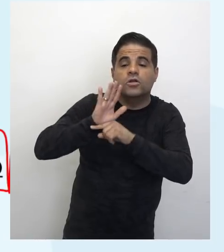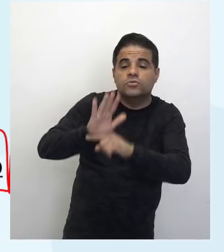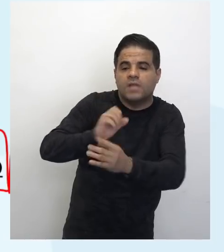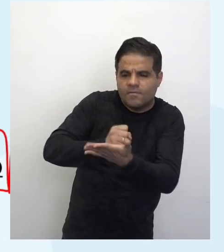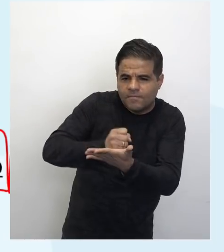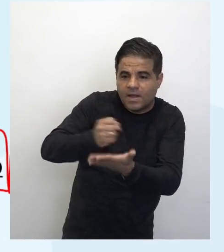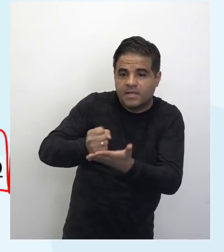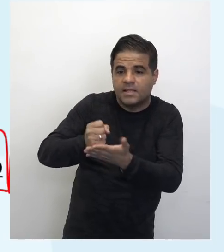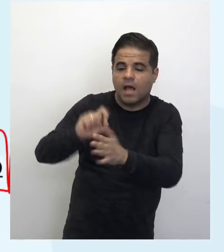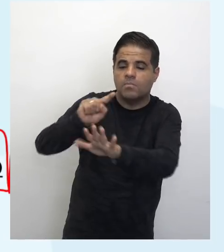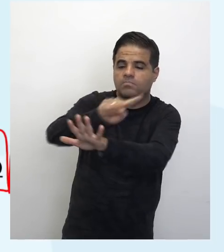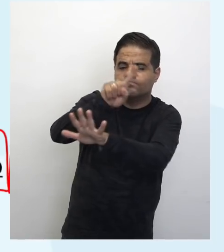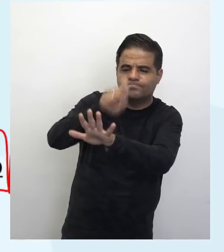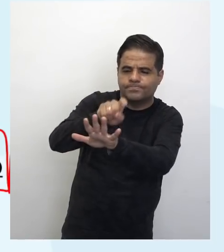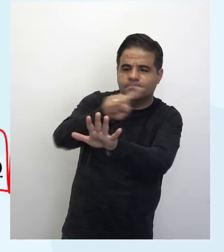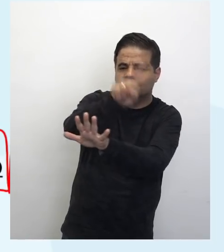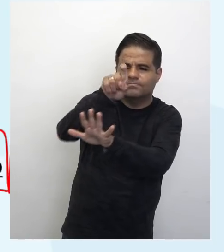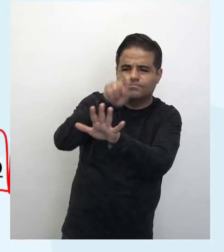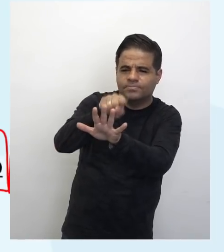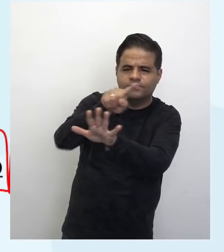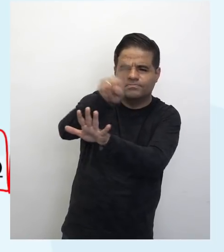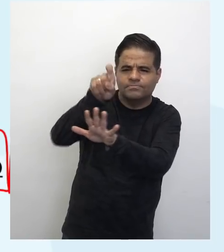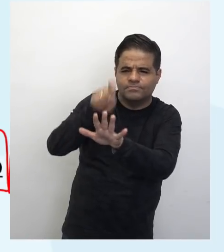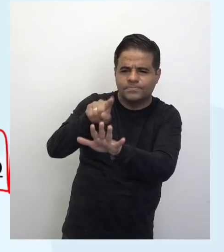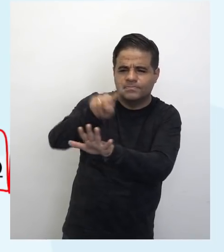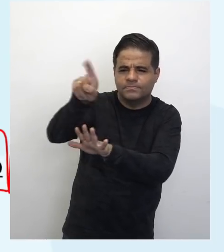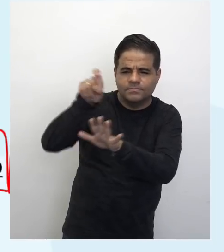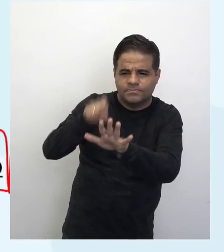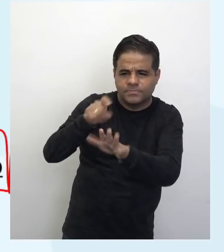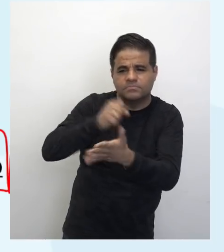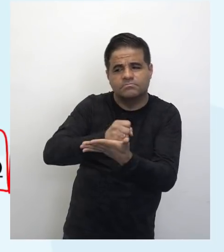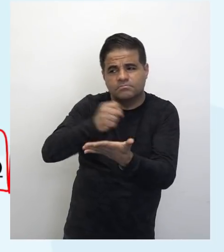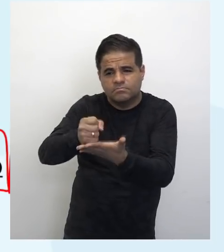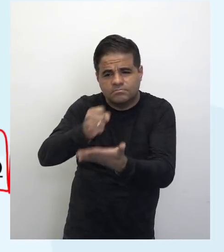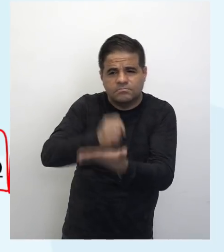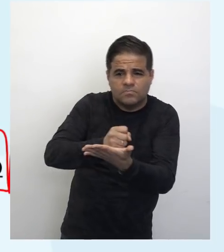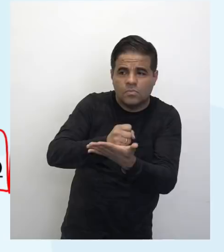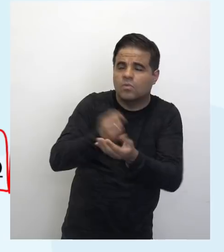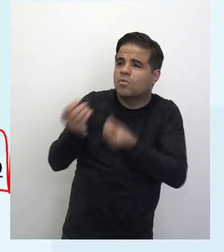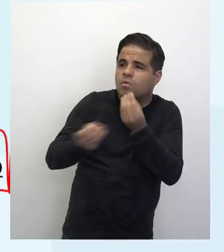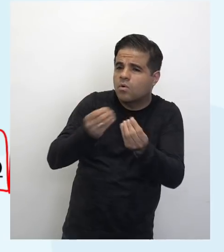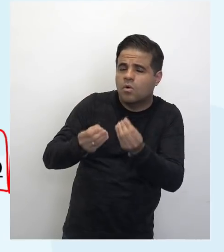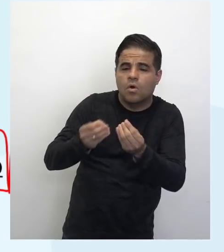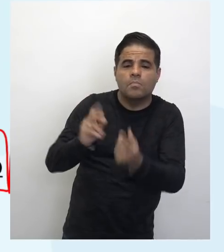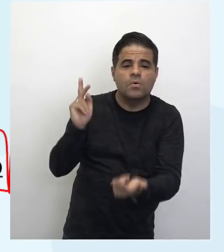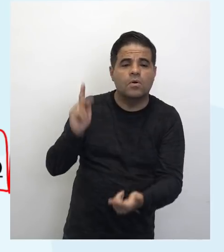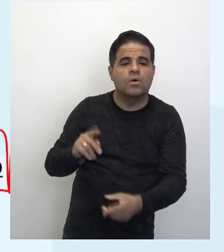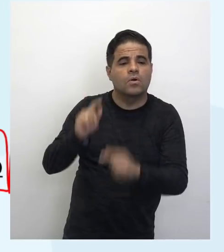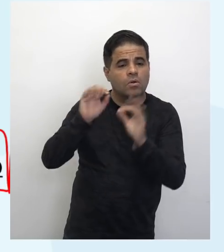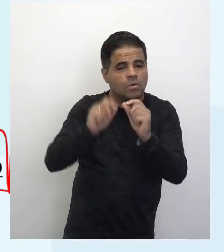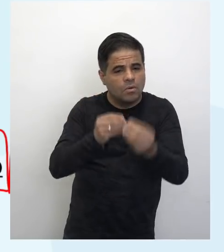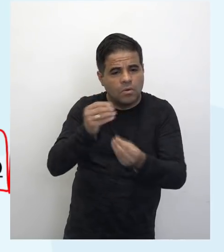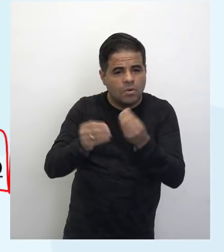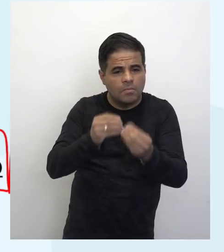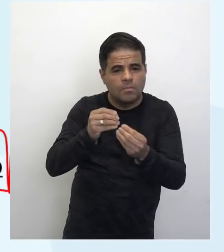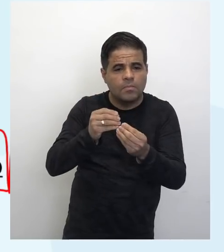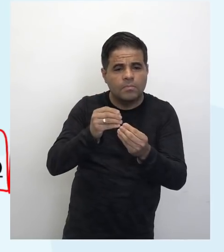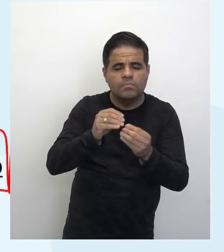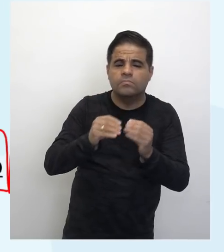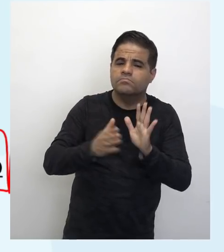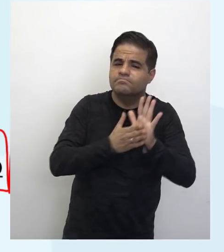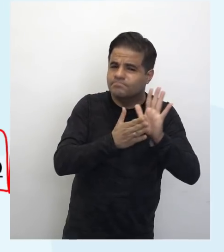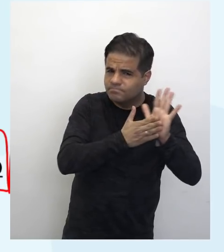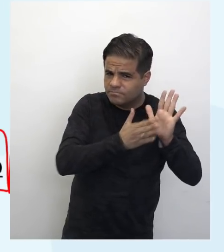uma hipótese, tá? Então, ela vai validar uma hipótese com proposição composta, tá?